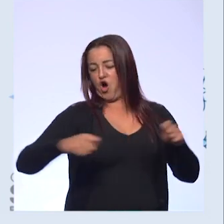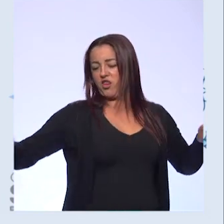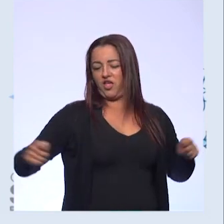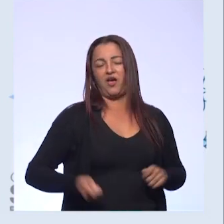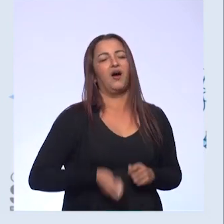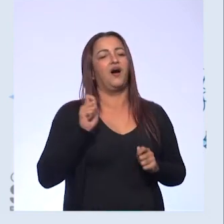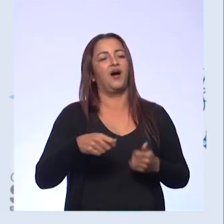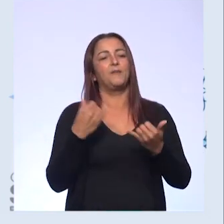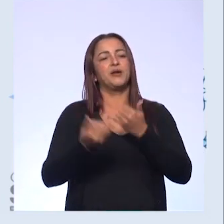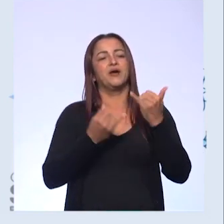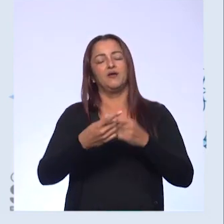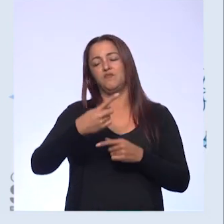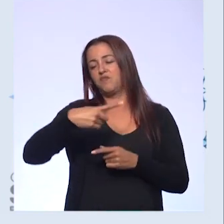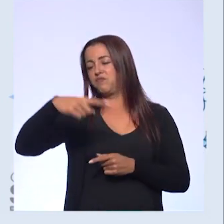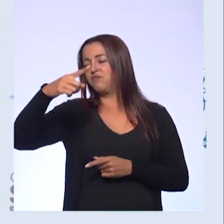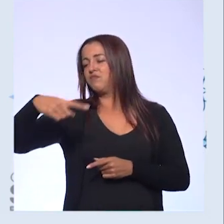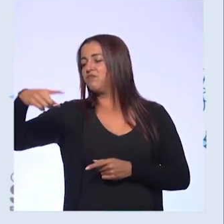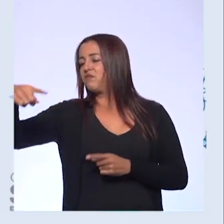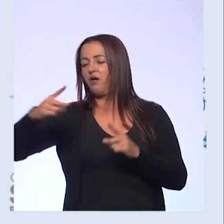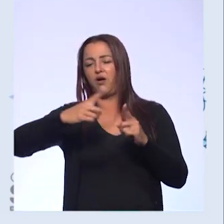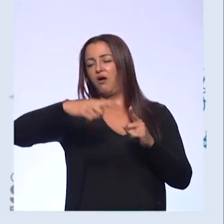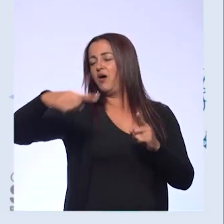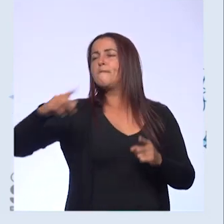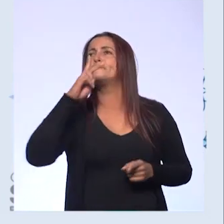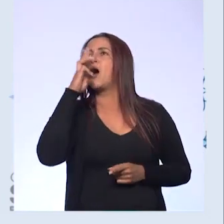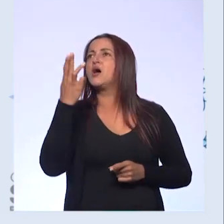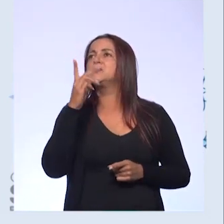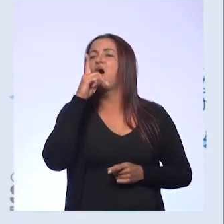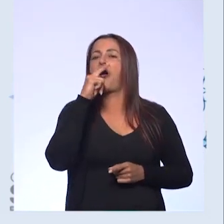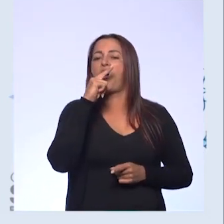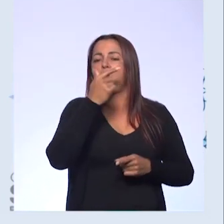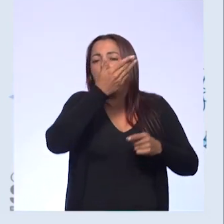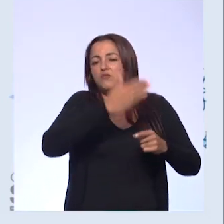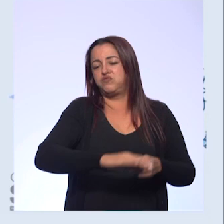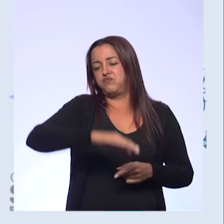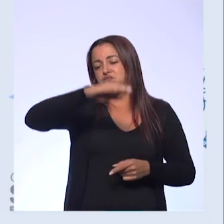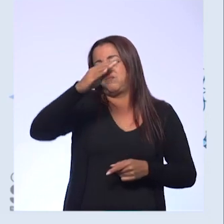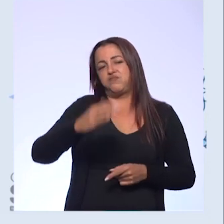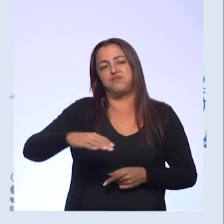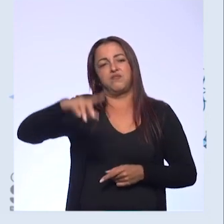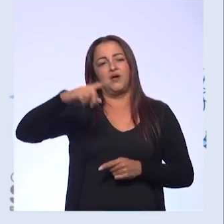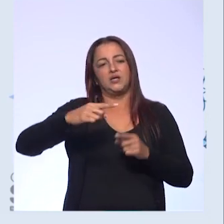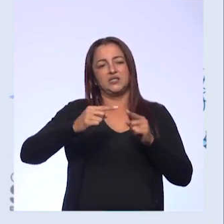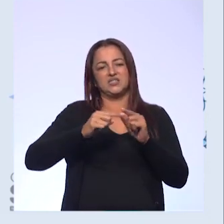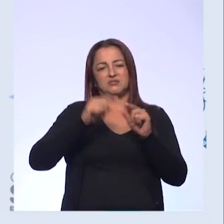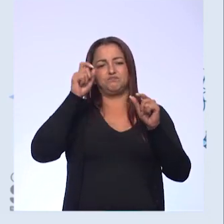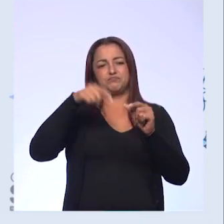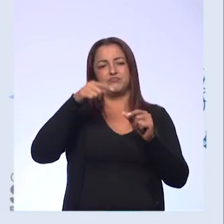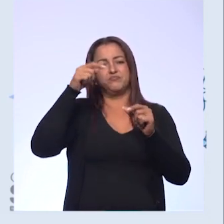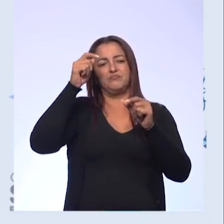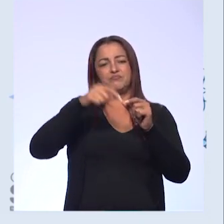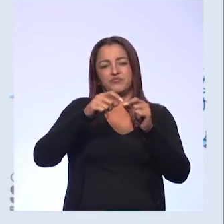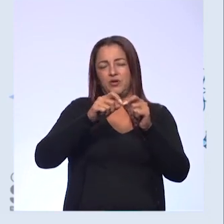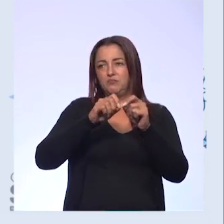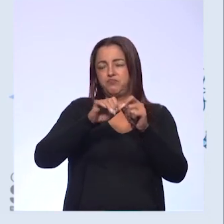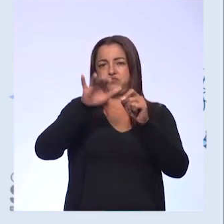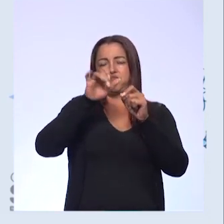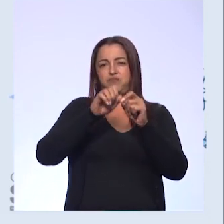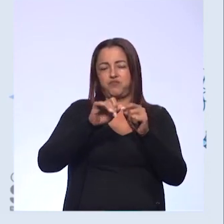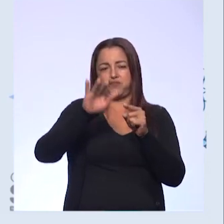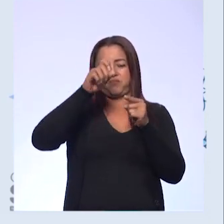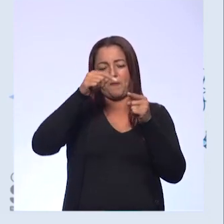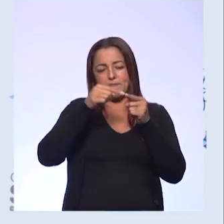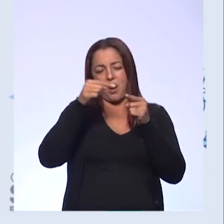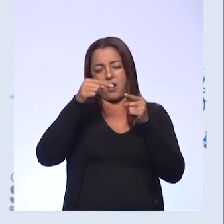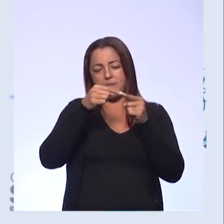você poderia imaginar que a superfície de um lago a superfície de uma piscina onde eu vou tentar gotejando gotejando água e cada